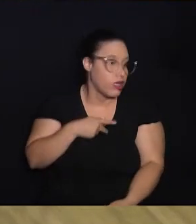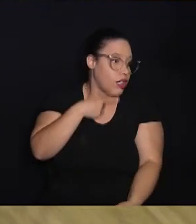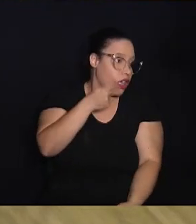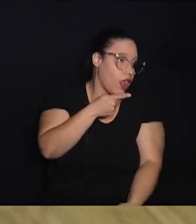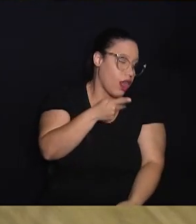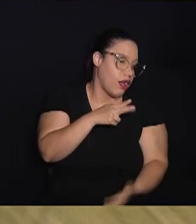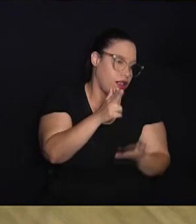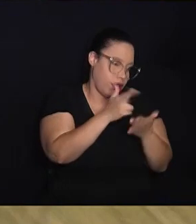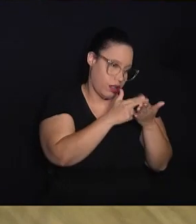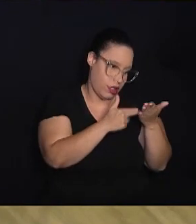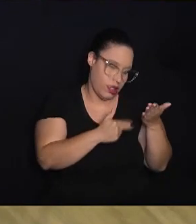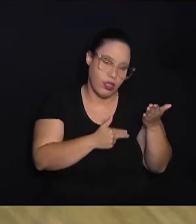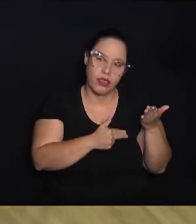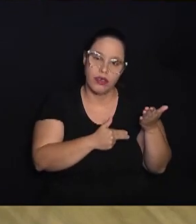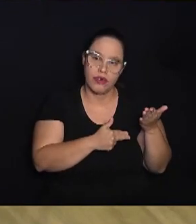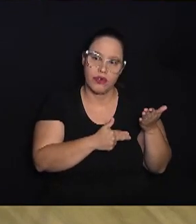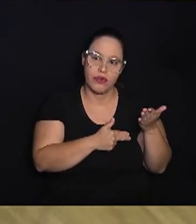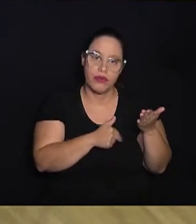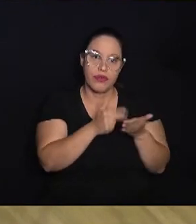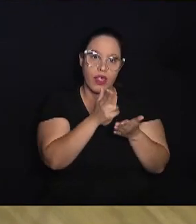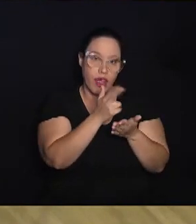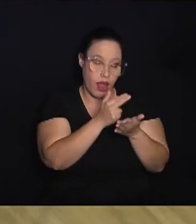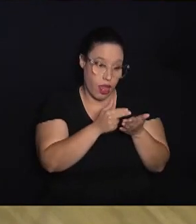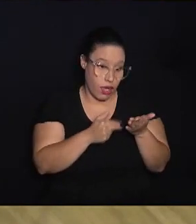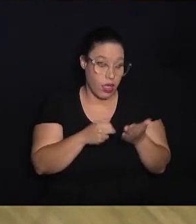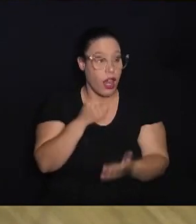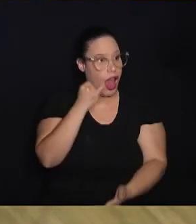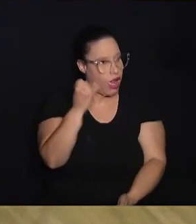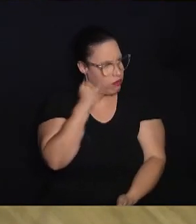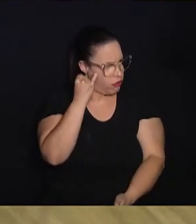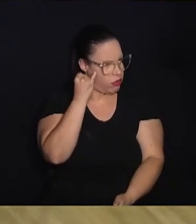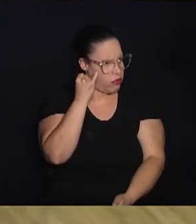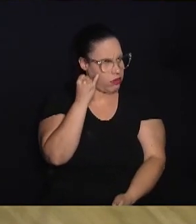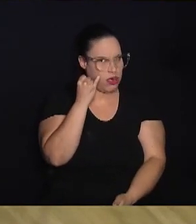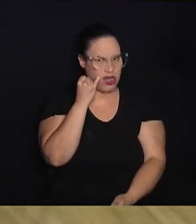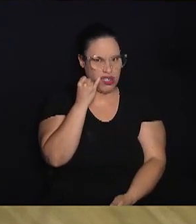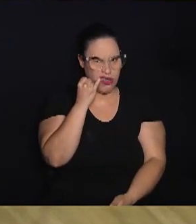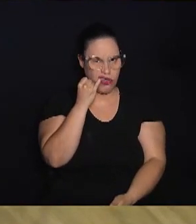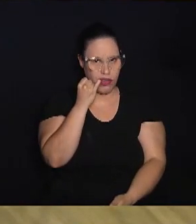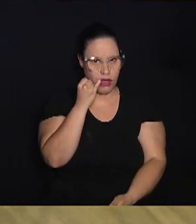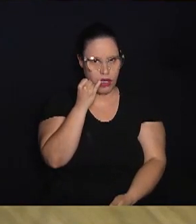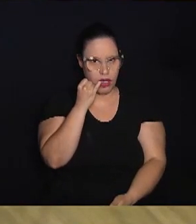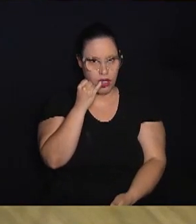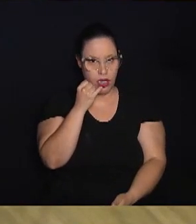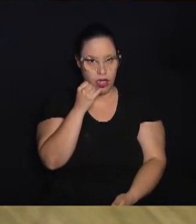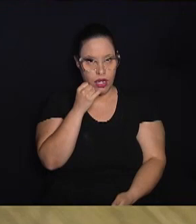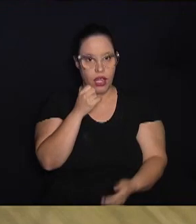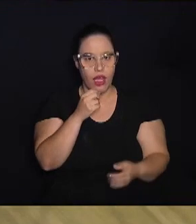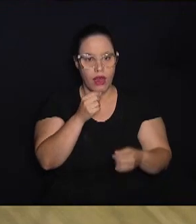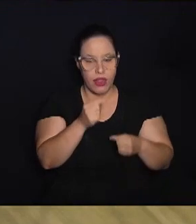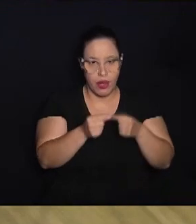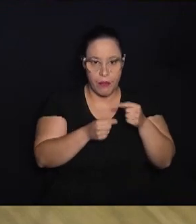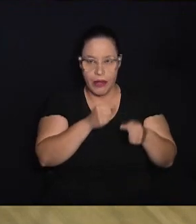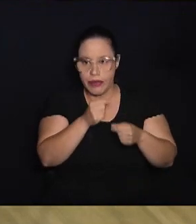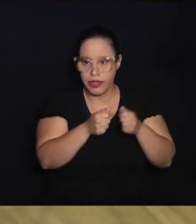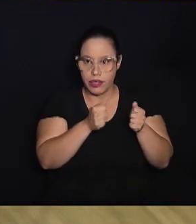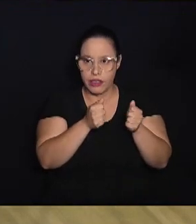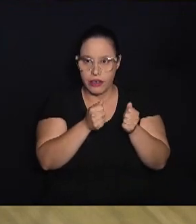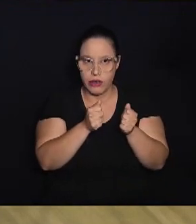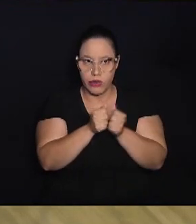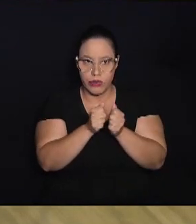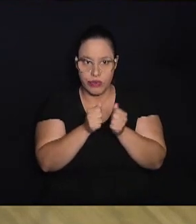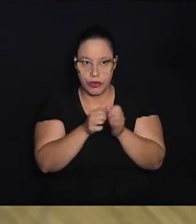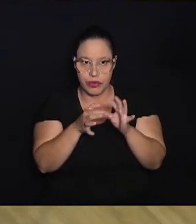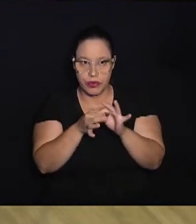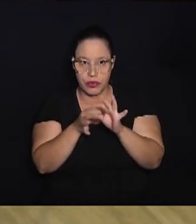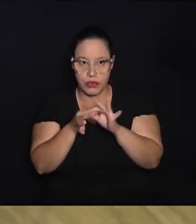desenho então desenhar é uma coisa importante né não é essencial porque dá para fazer colaborativamente né mas para quem desenha Sai